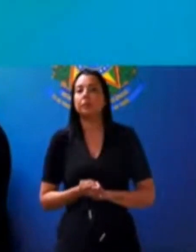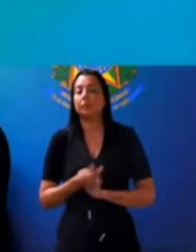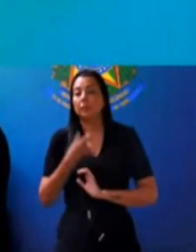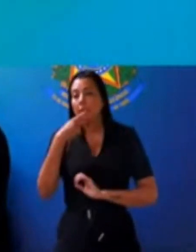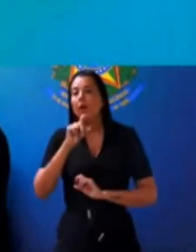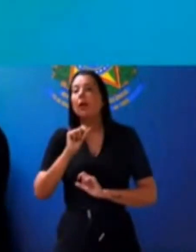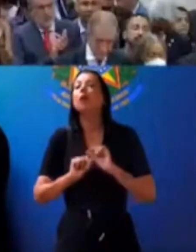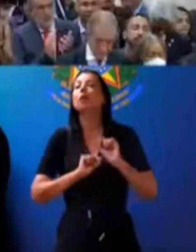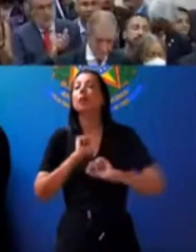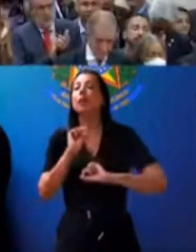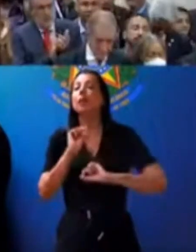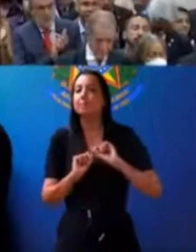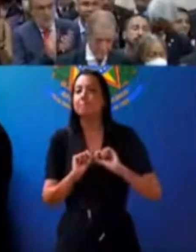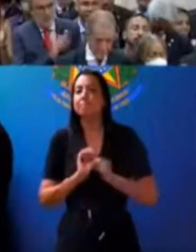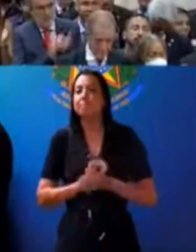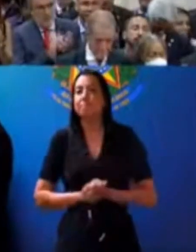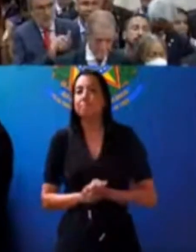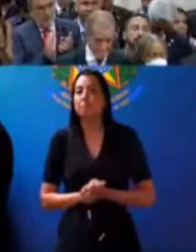para que